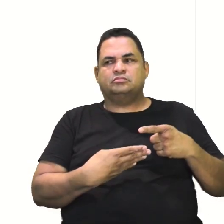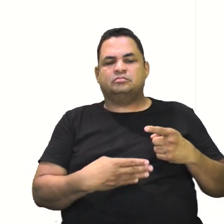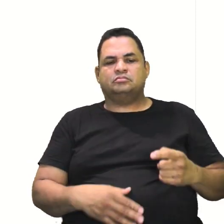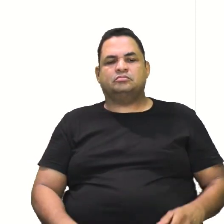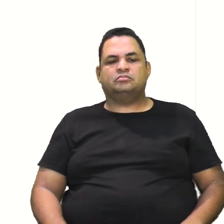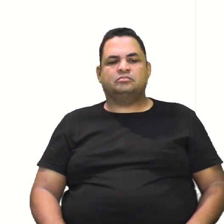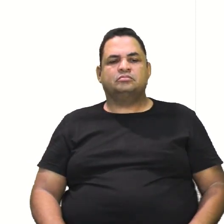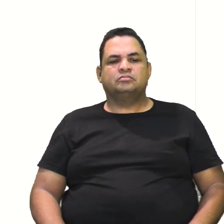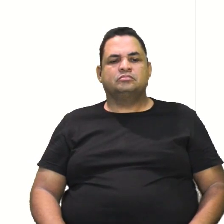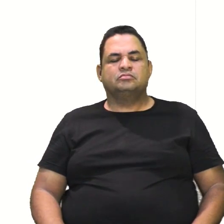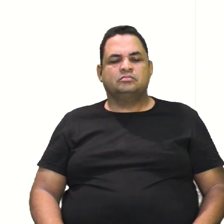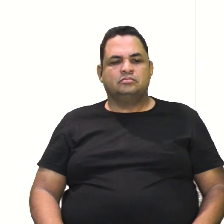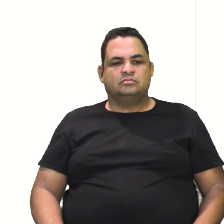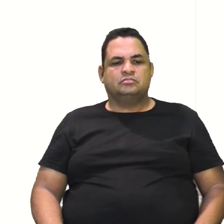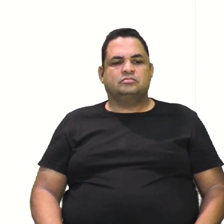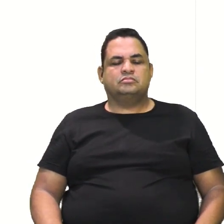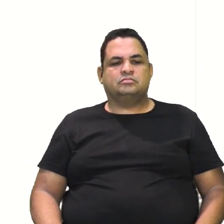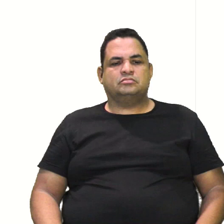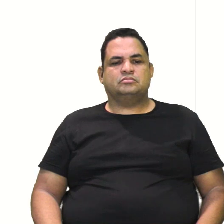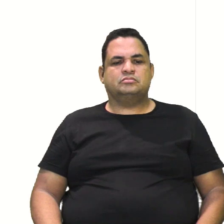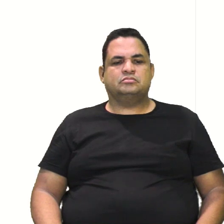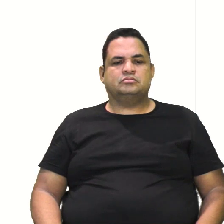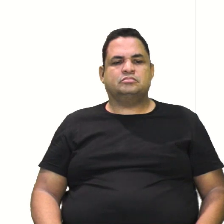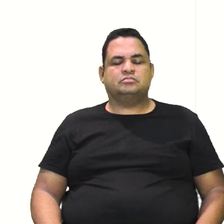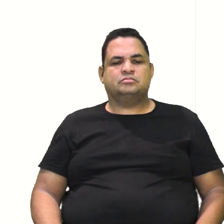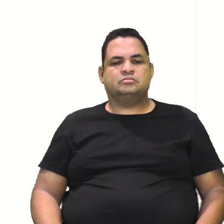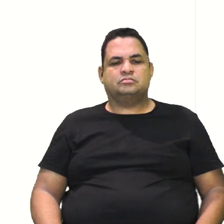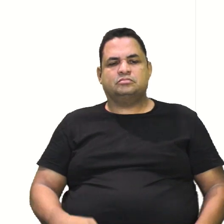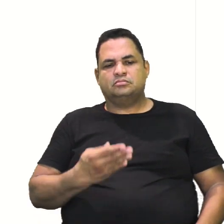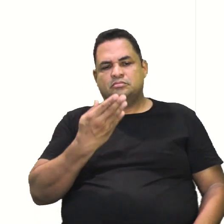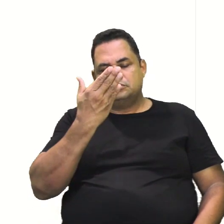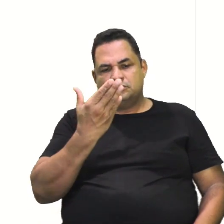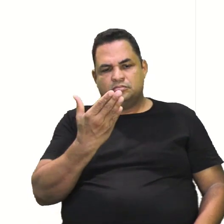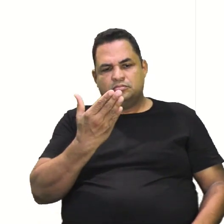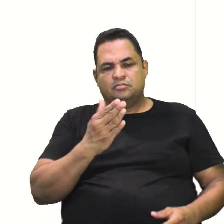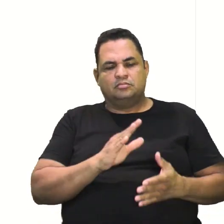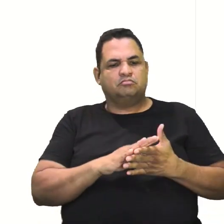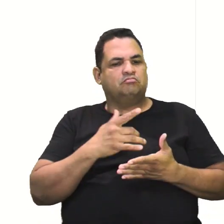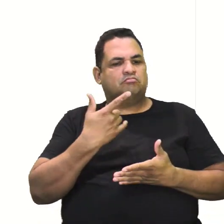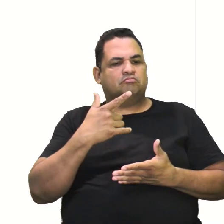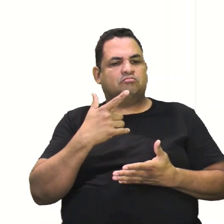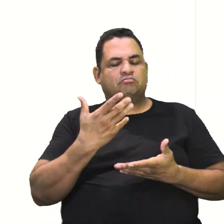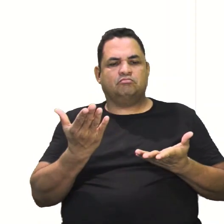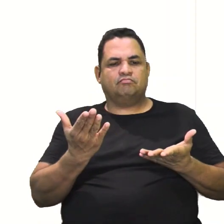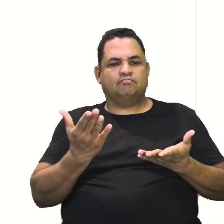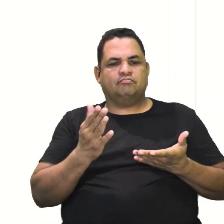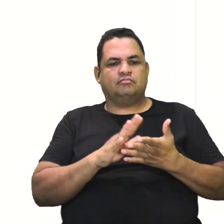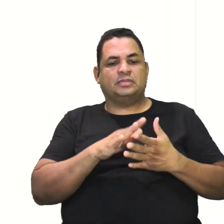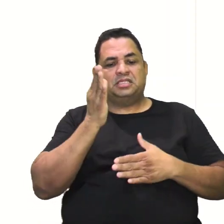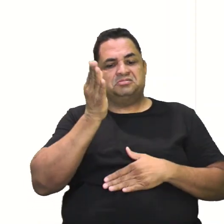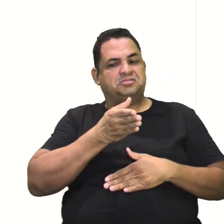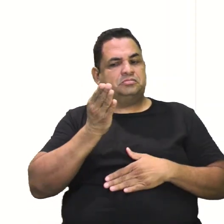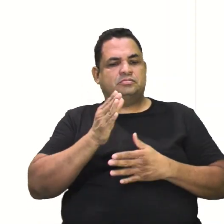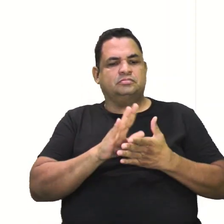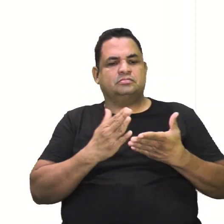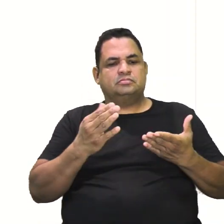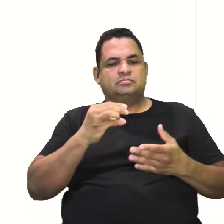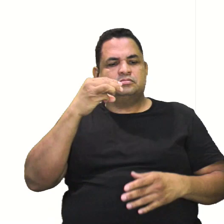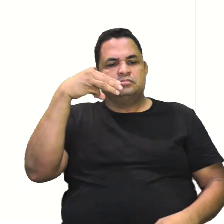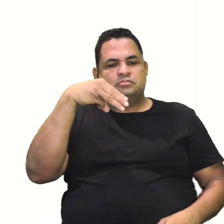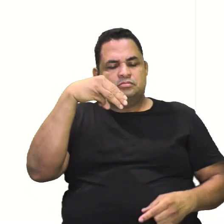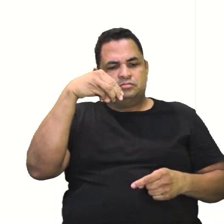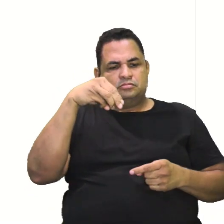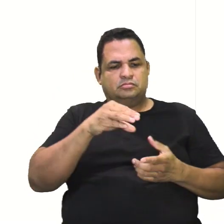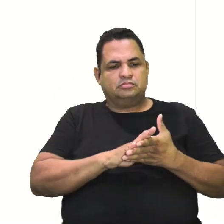4. O meu m é sempre quem acompanha x. Nesse caso, eu não tenho como simplificar. Então, o meu